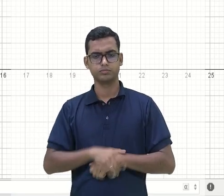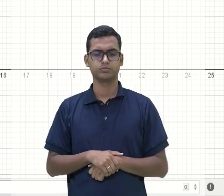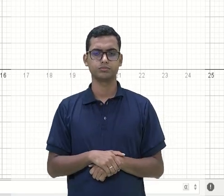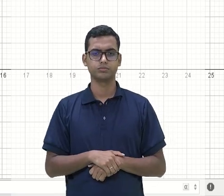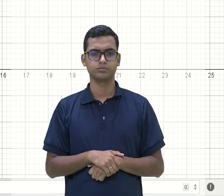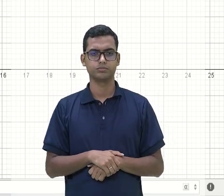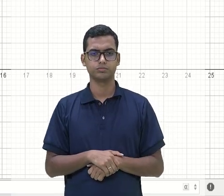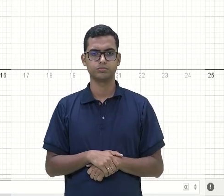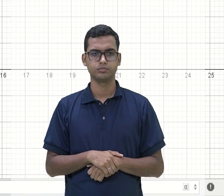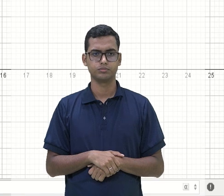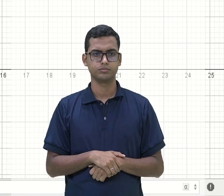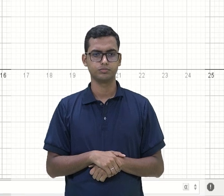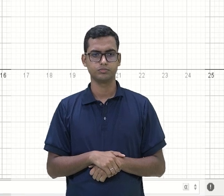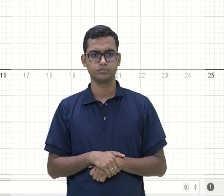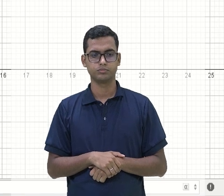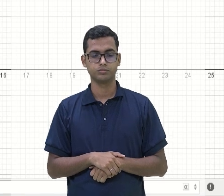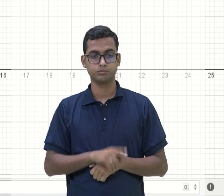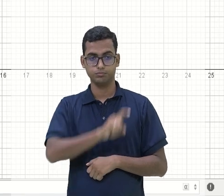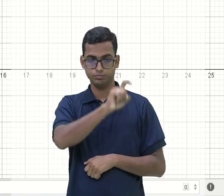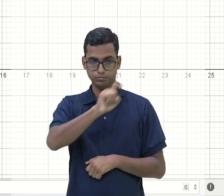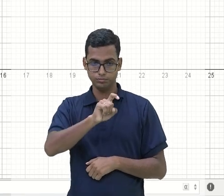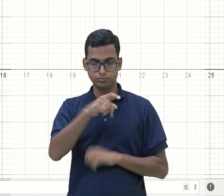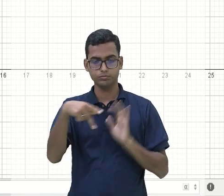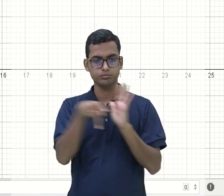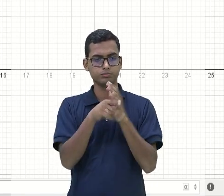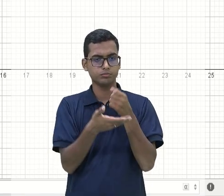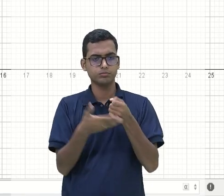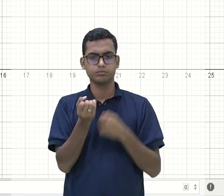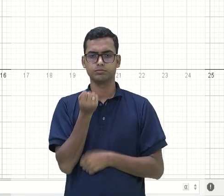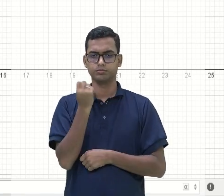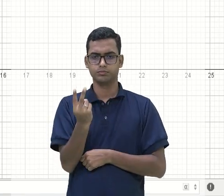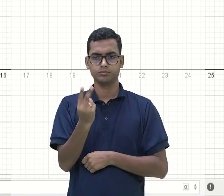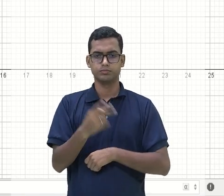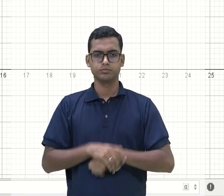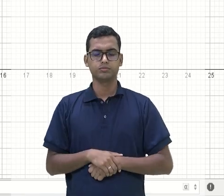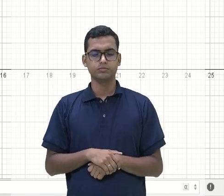de x na base 2.